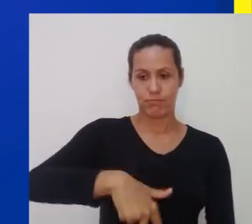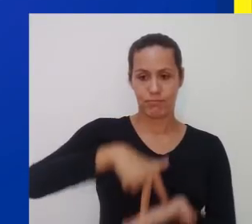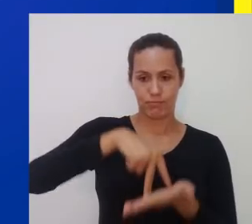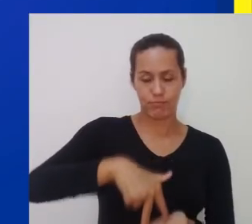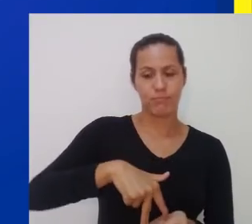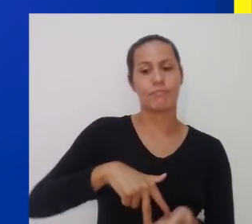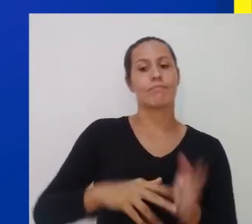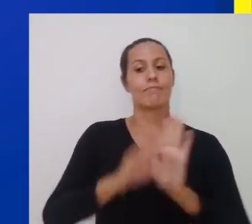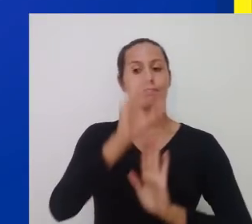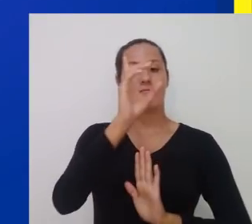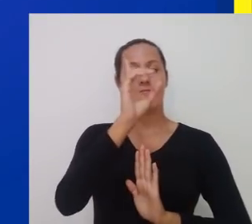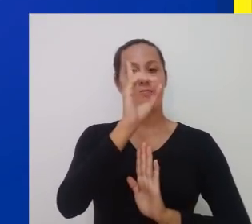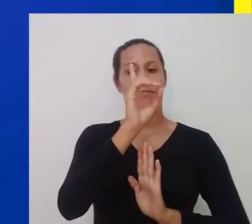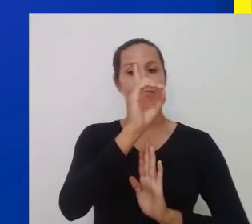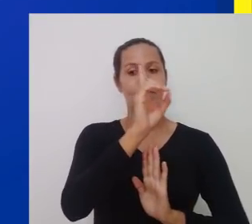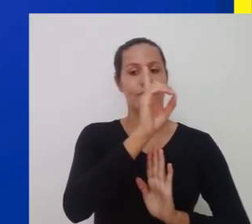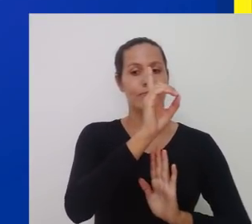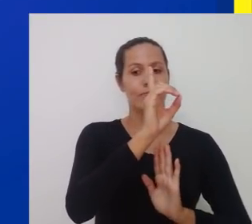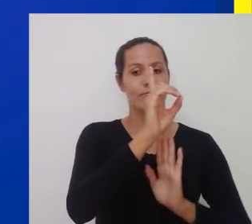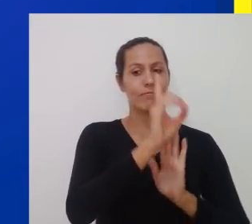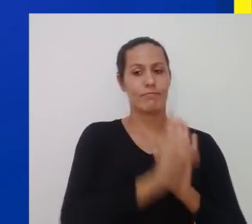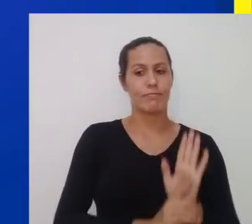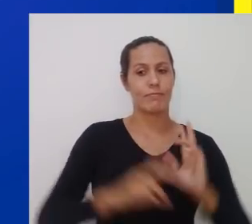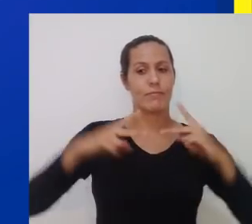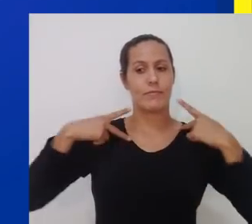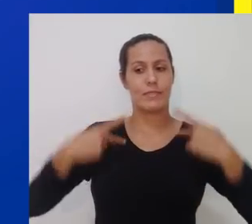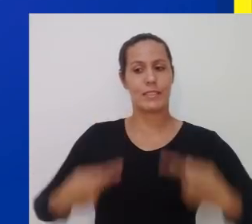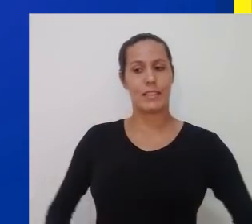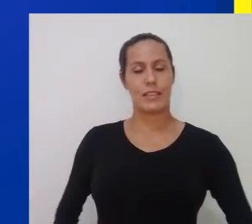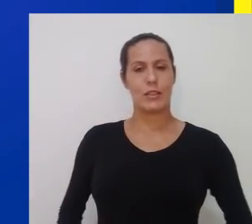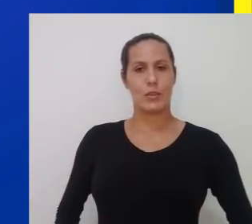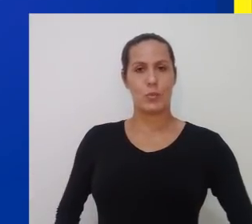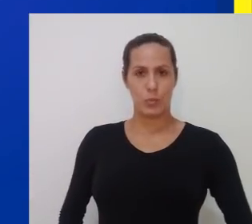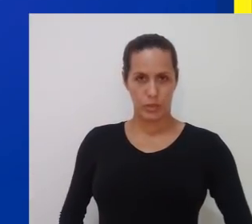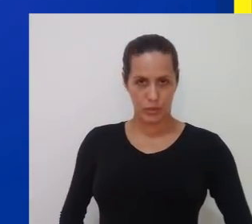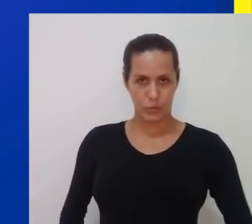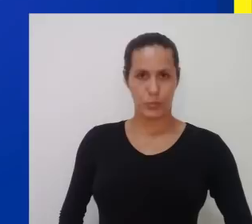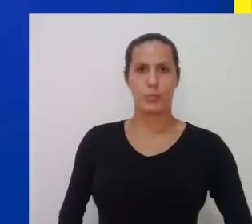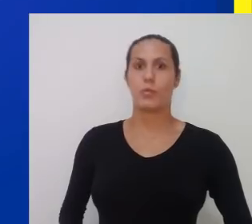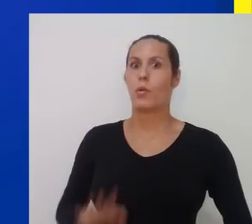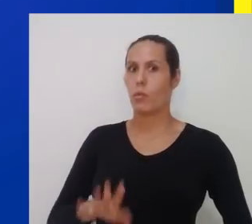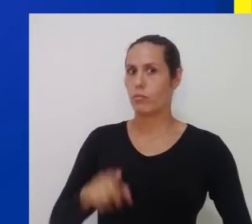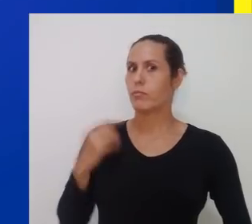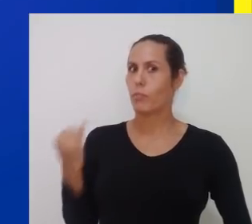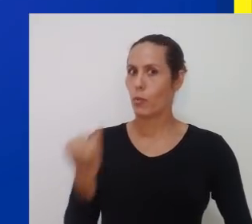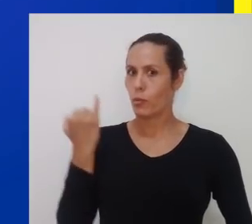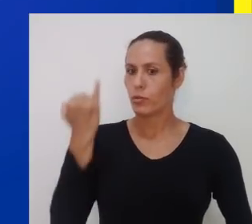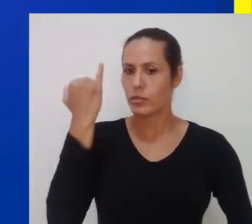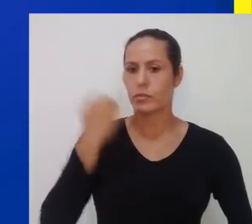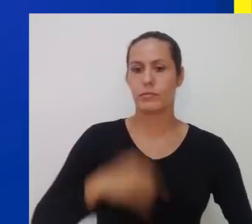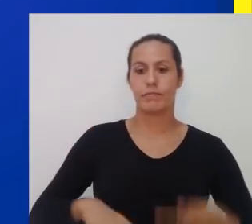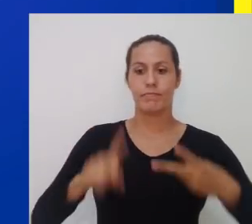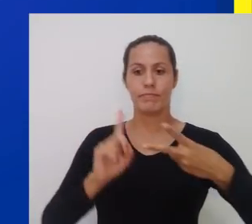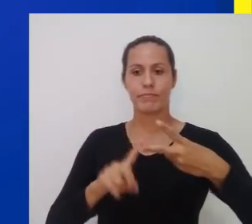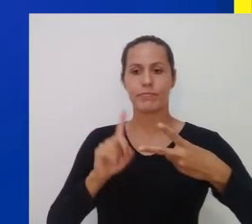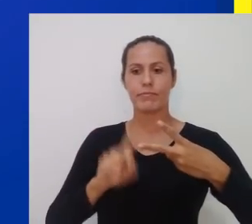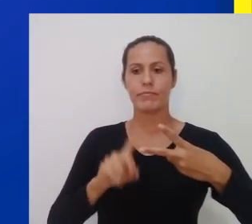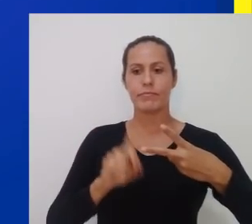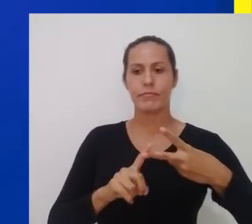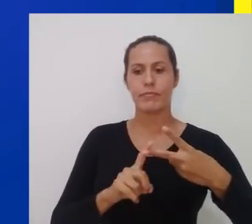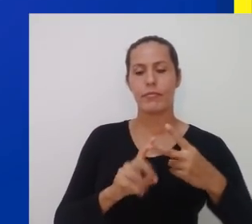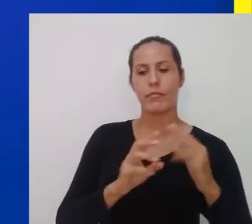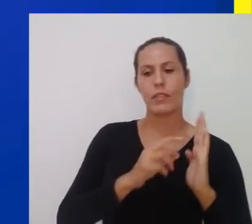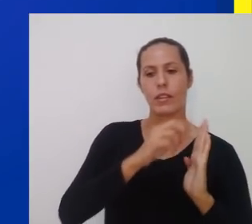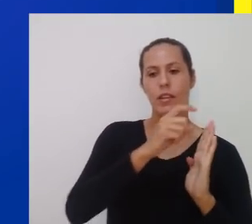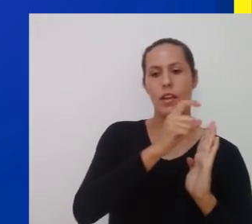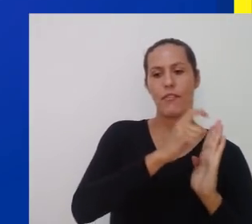Produções artísticas e culturais de resistência e defesa dos direitos humanos. Olha como isso é importante.